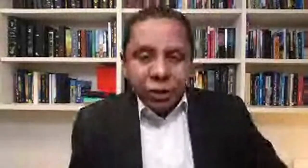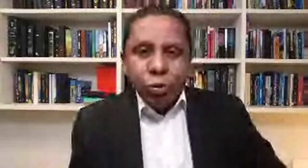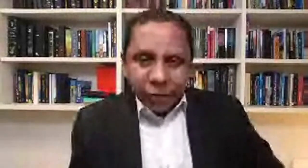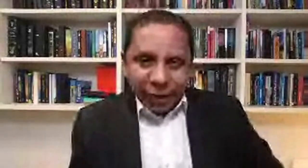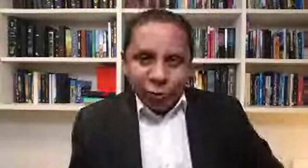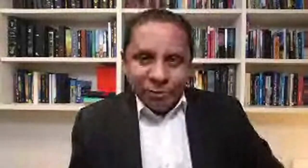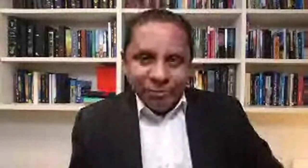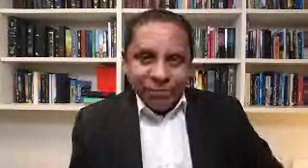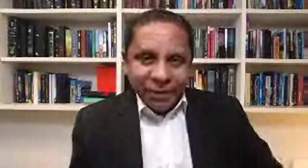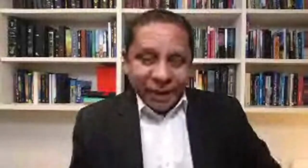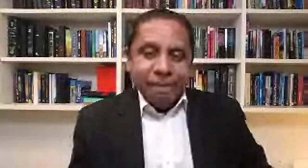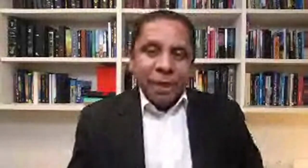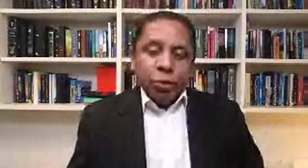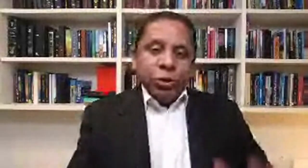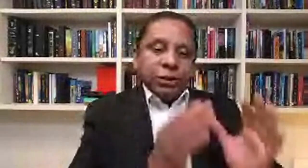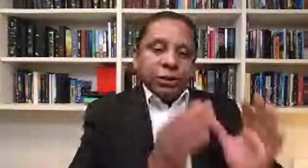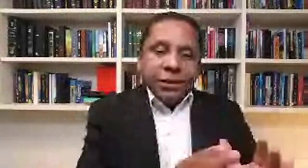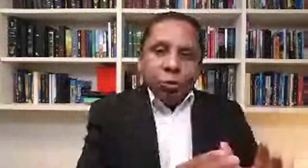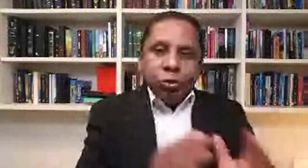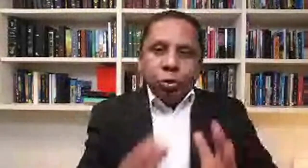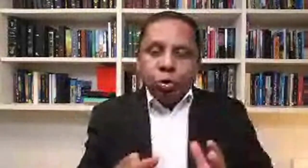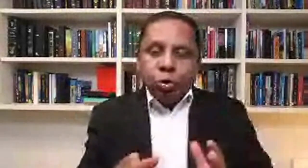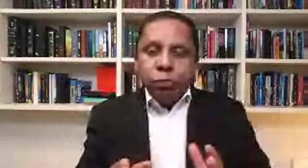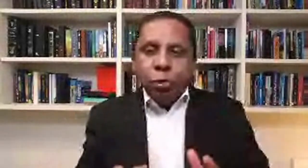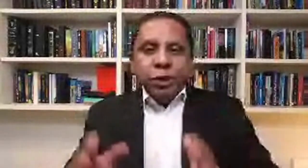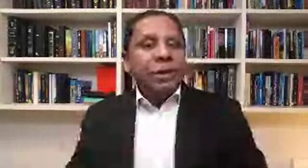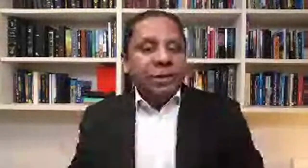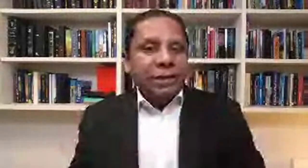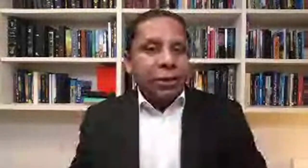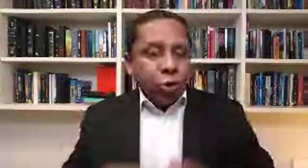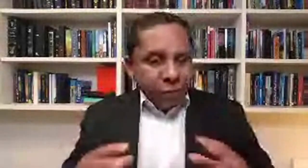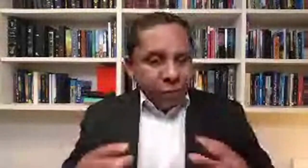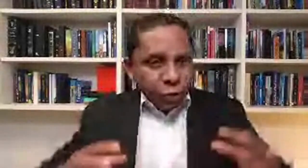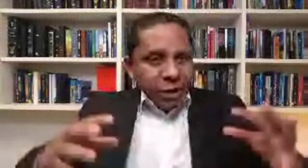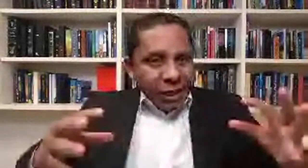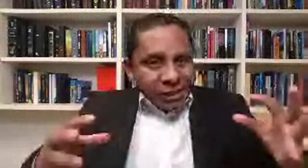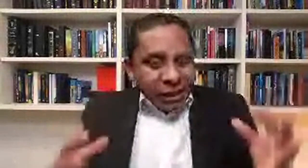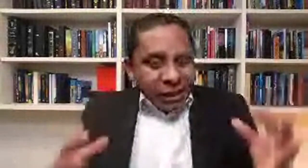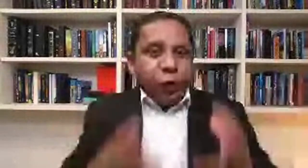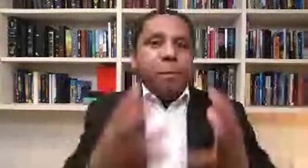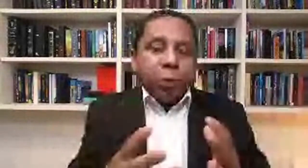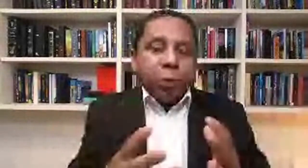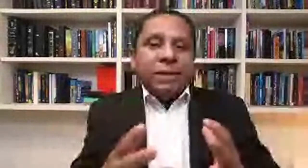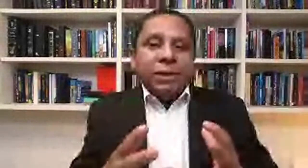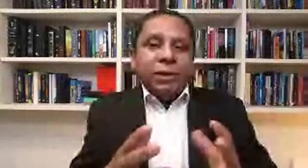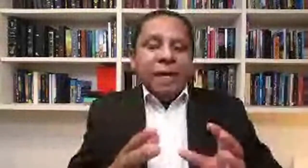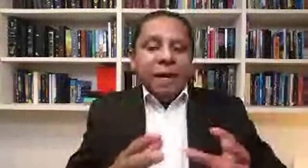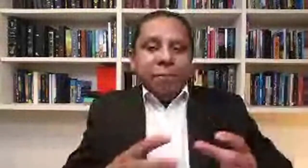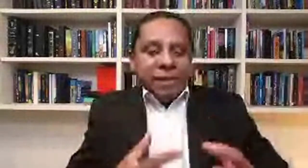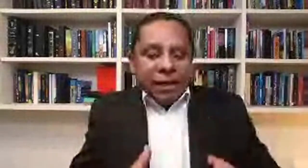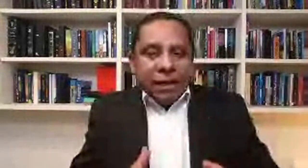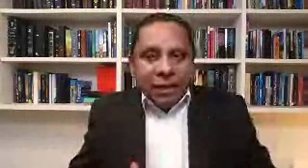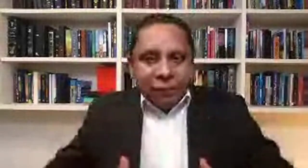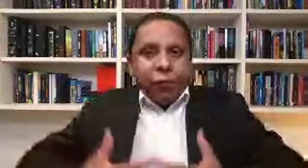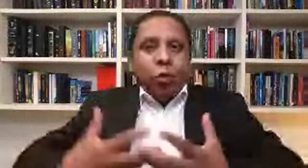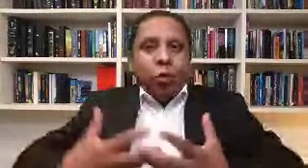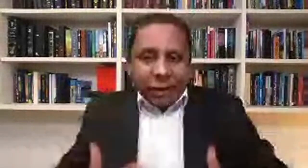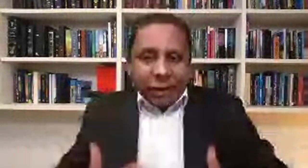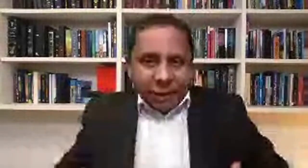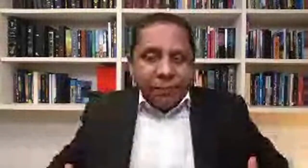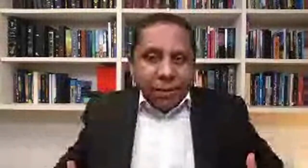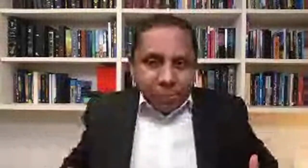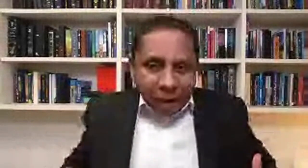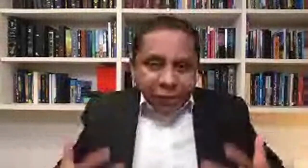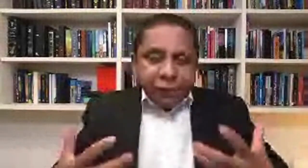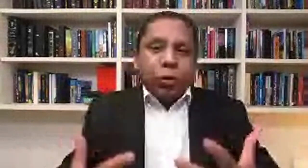com Martinho Lutero. Né? No dia 31 de outubro de 1517 começou essa reforma protestante, mas ela cria